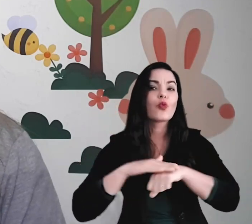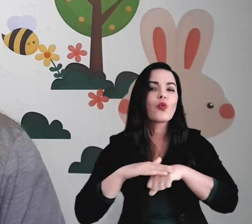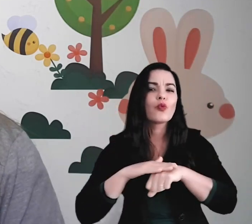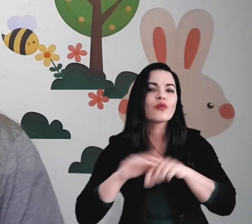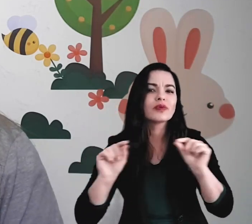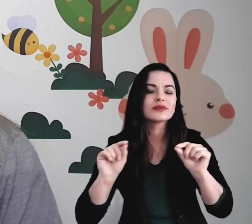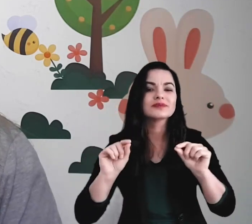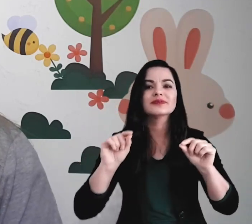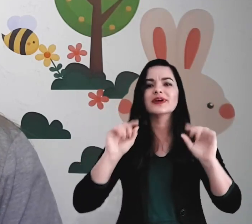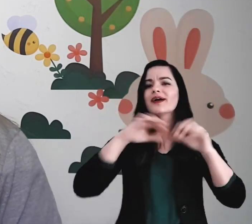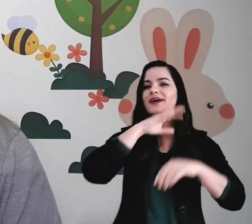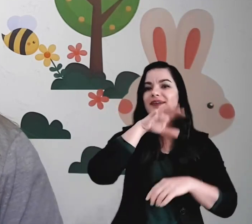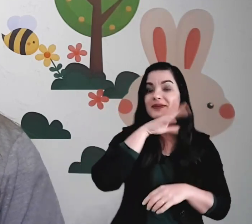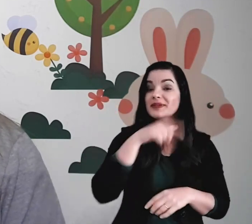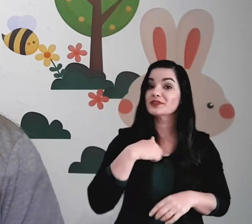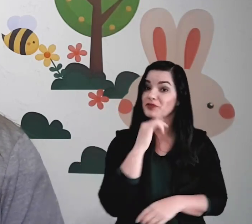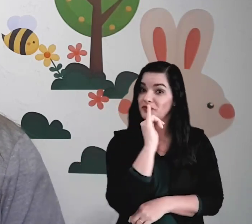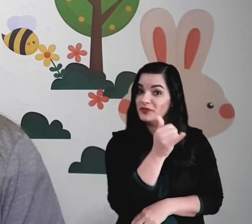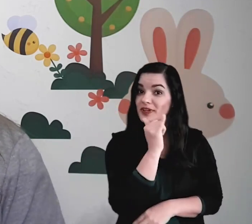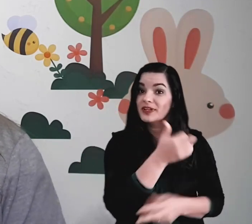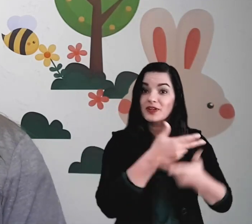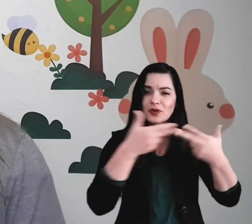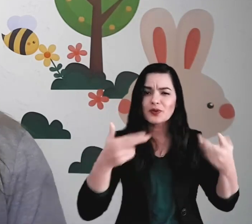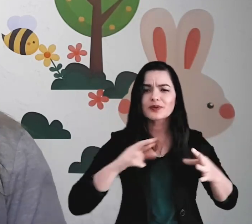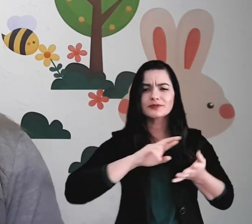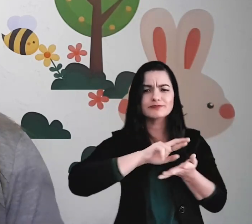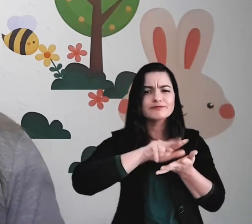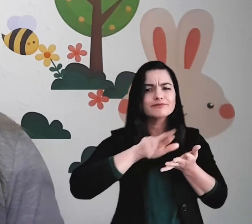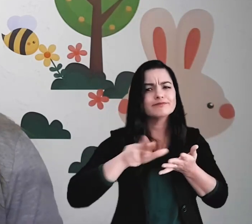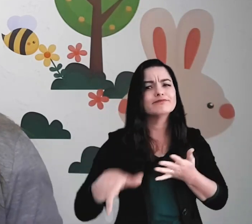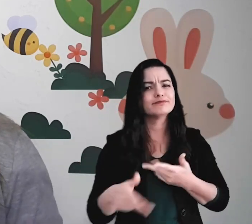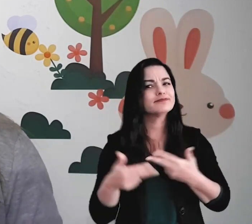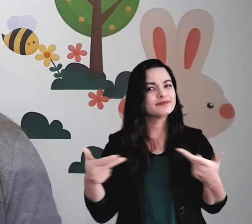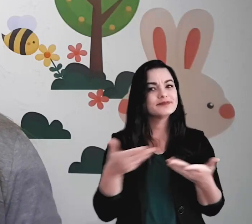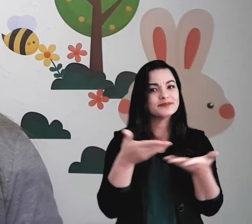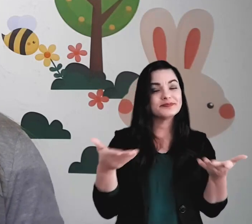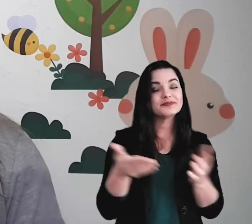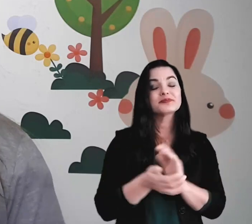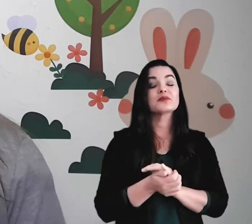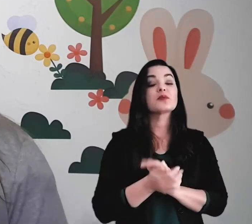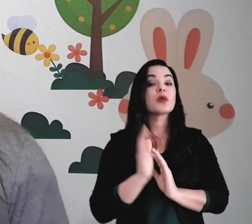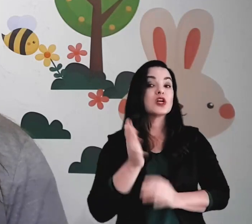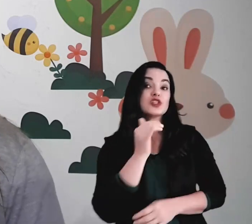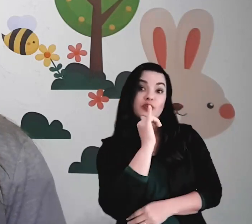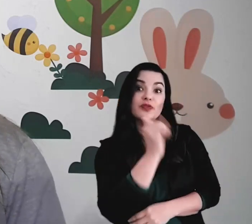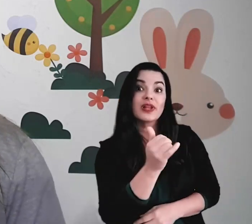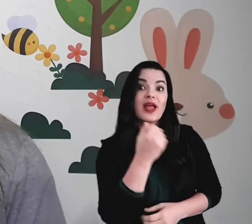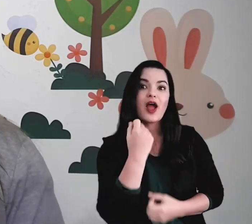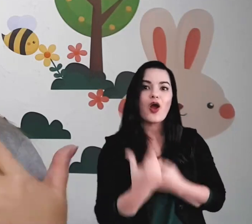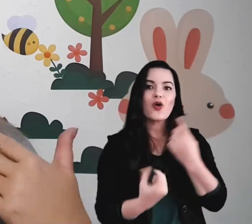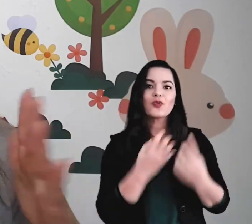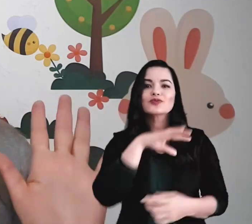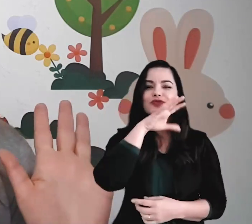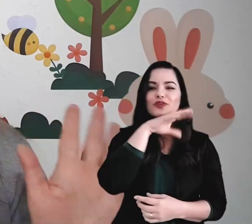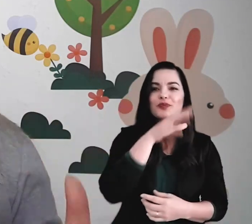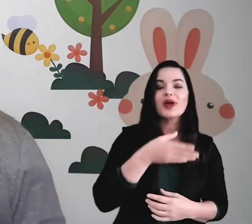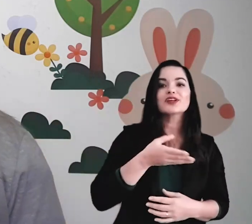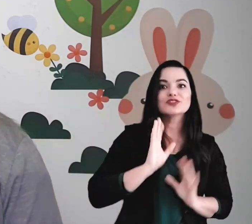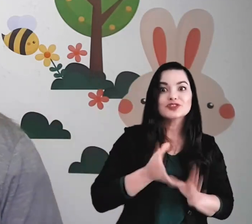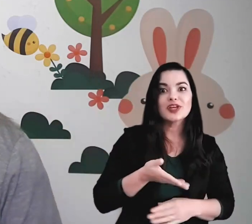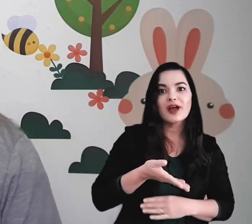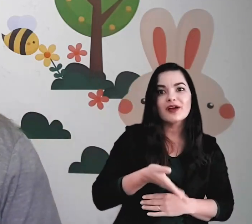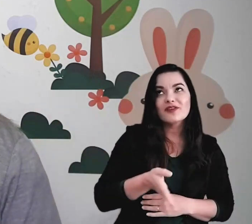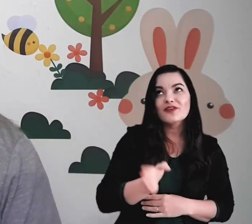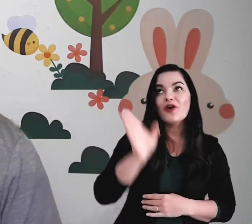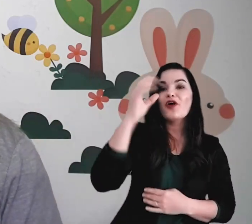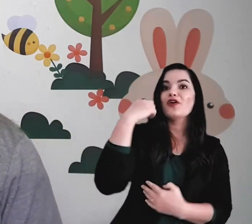coisas diferentes para vocês. Eu já contei que alguns bichonautas foram